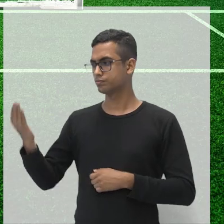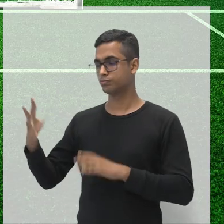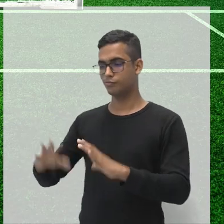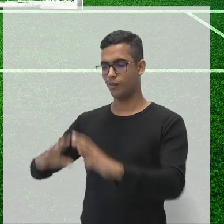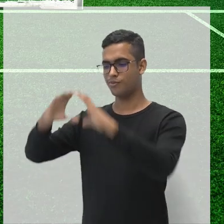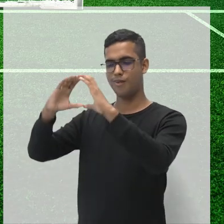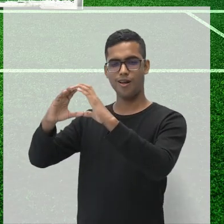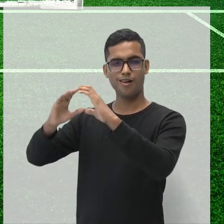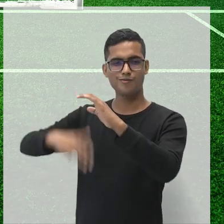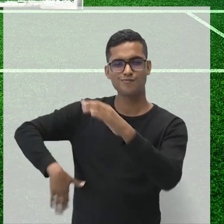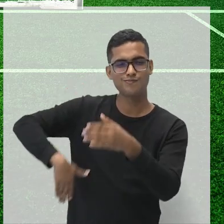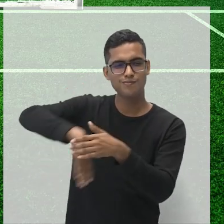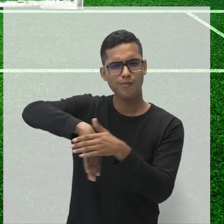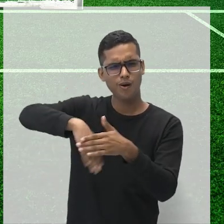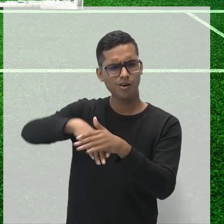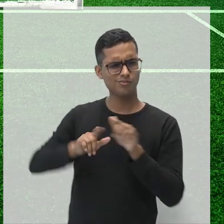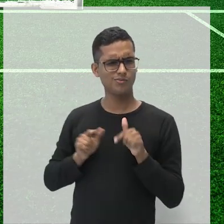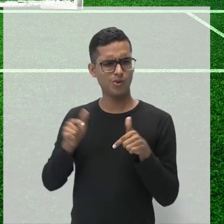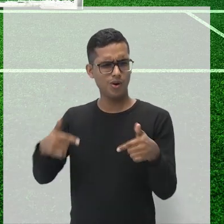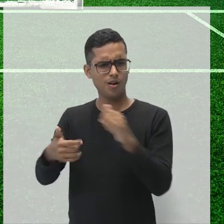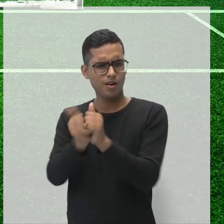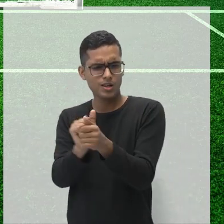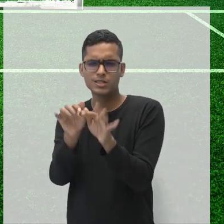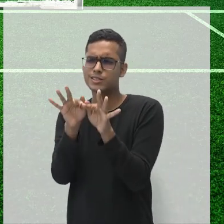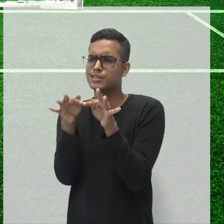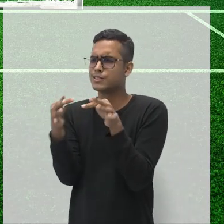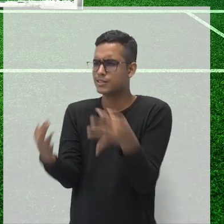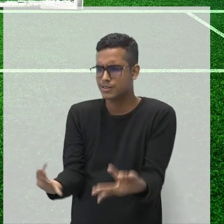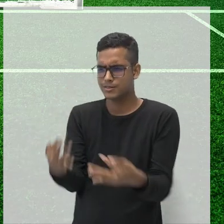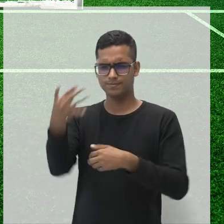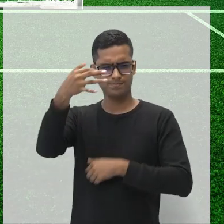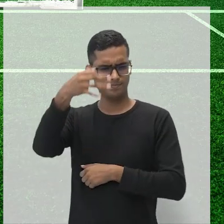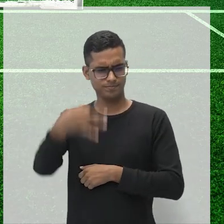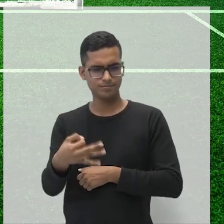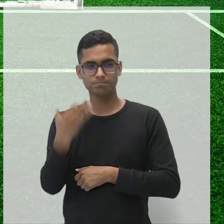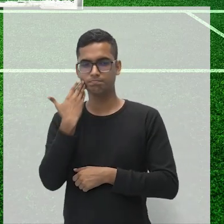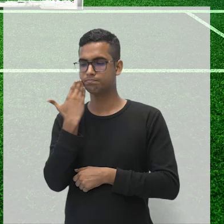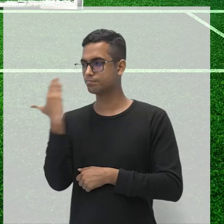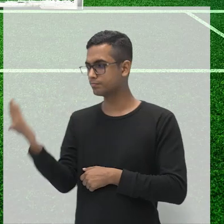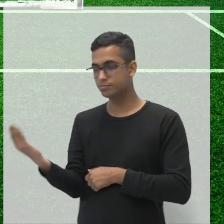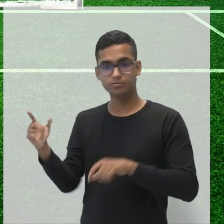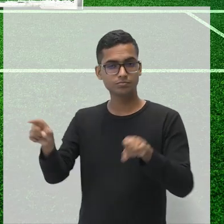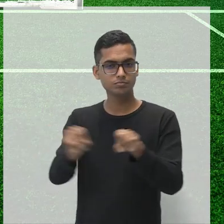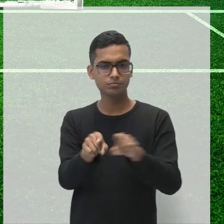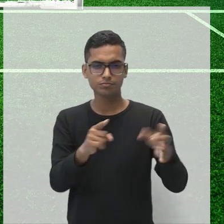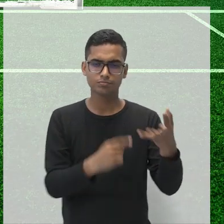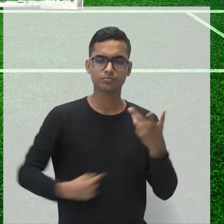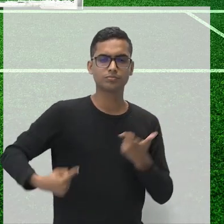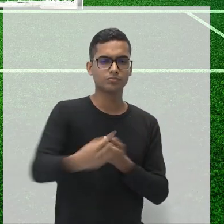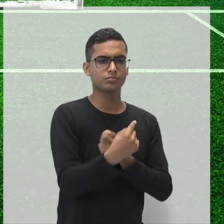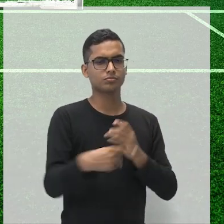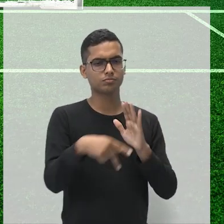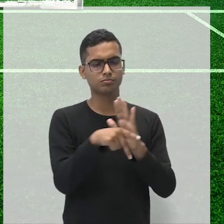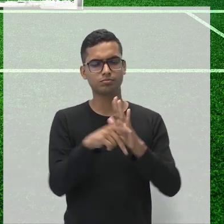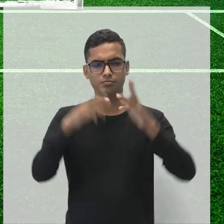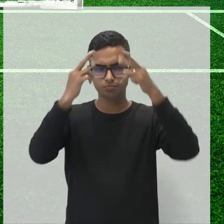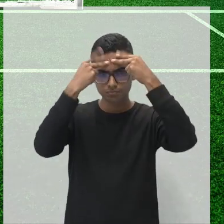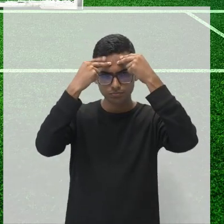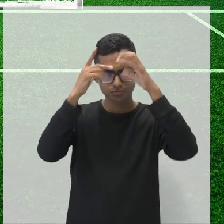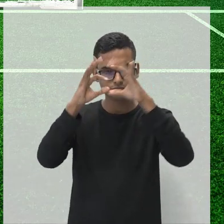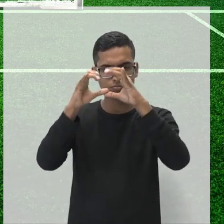Jogar bola é uma atividade que parece muito simples, certo? Mas envolve uma série complexa de